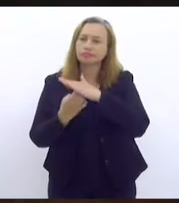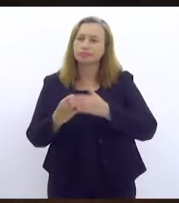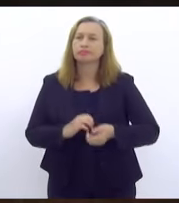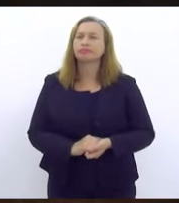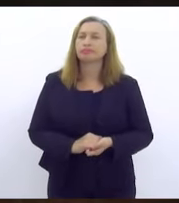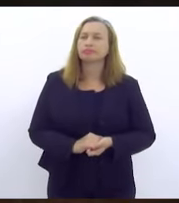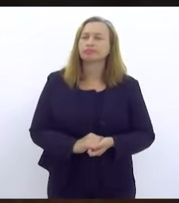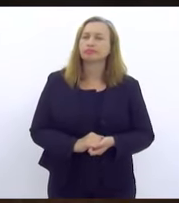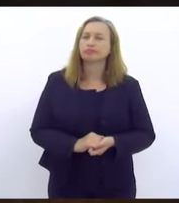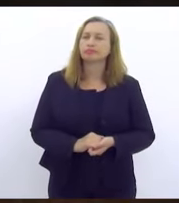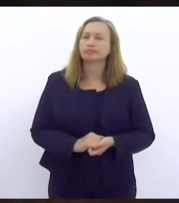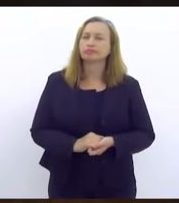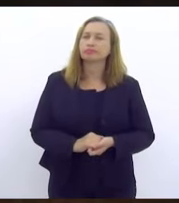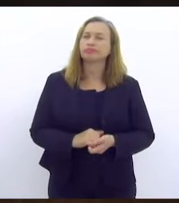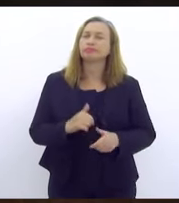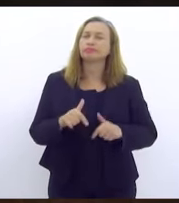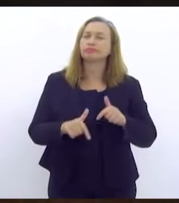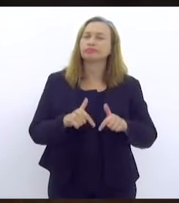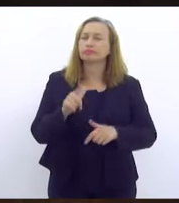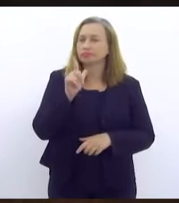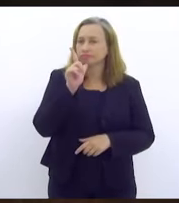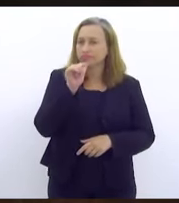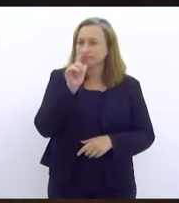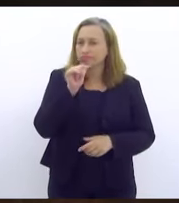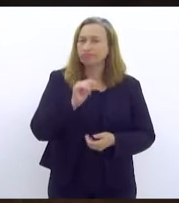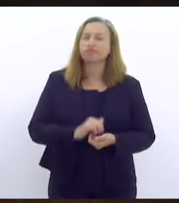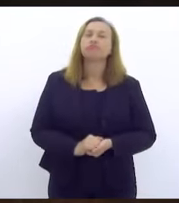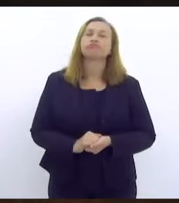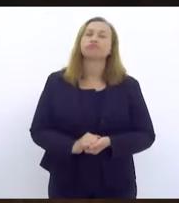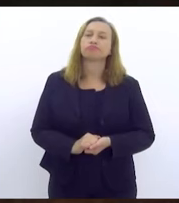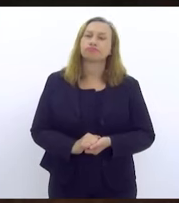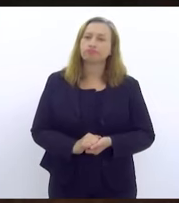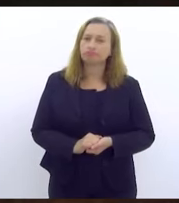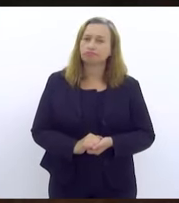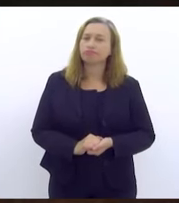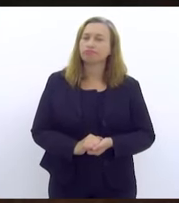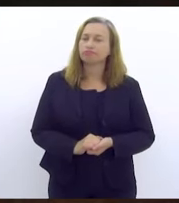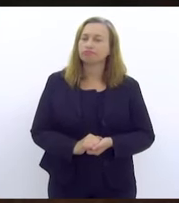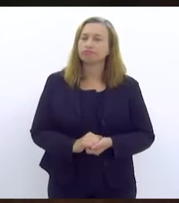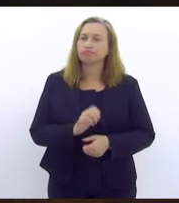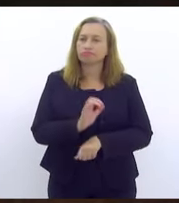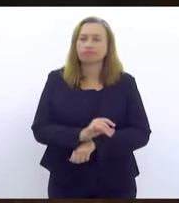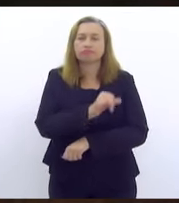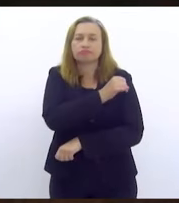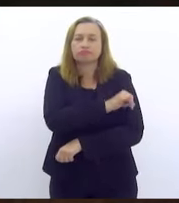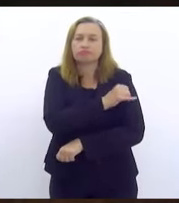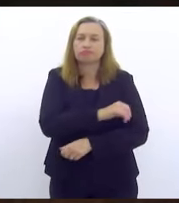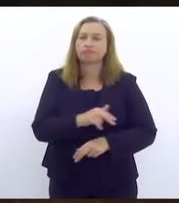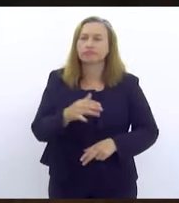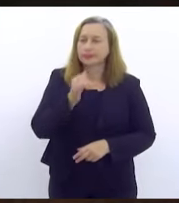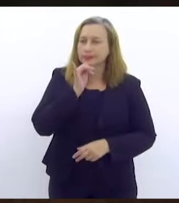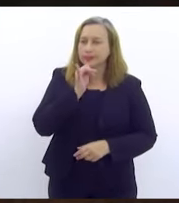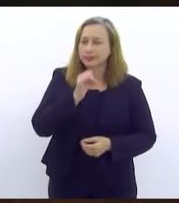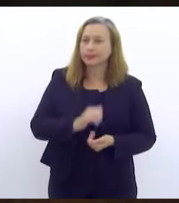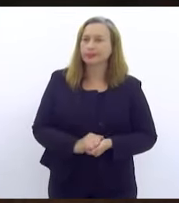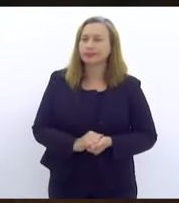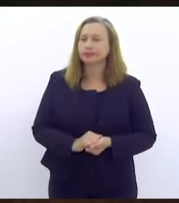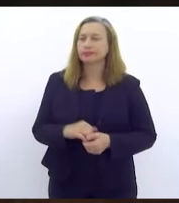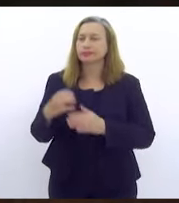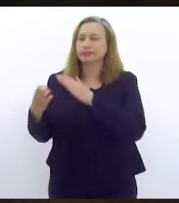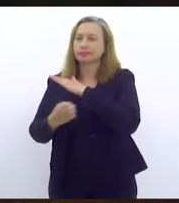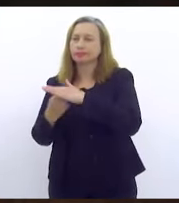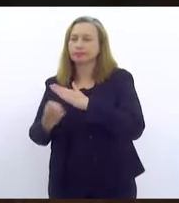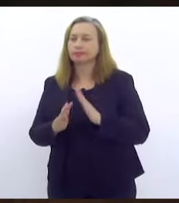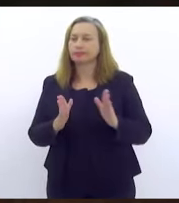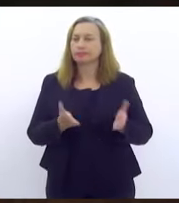concessionárias que prestam serviço de água, de fornecimento de água no estado do Rio de Janeiro. Por exemplo, existe uma concessionária agora,